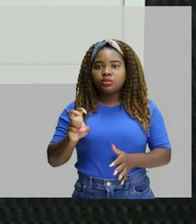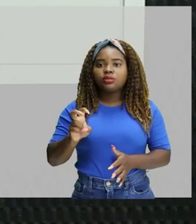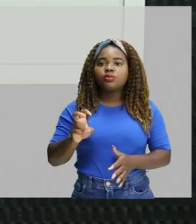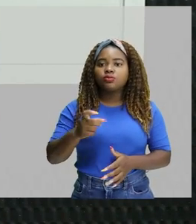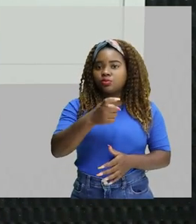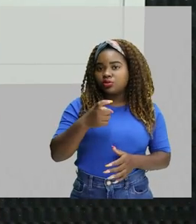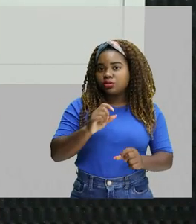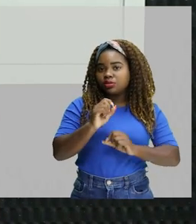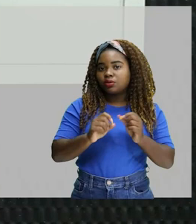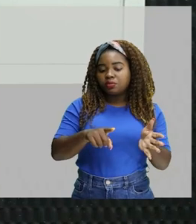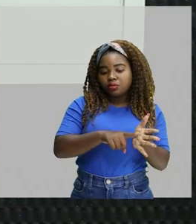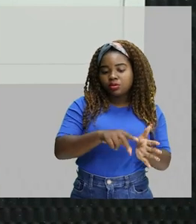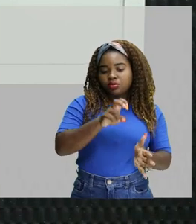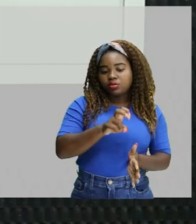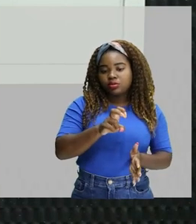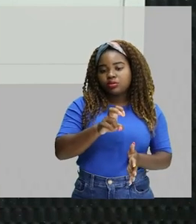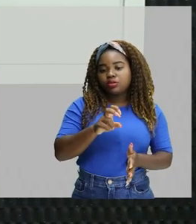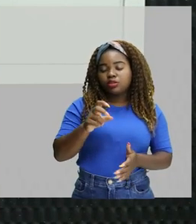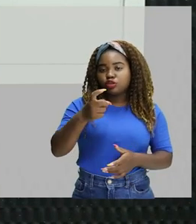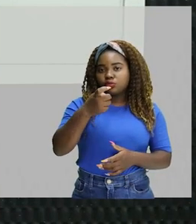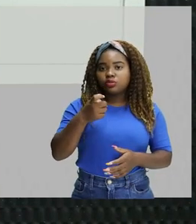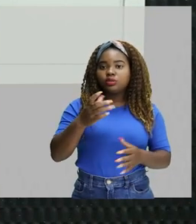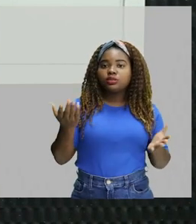-5x vem para cá mais